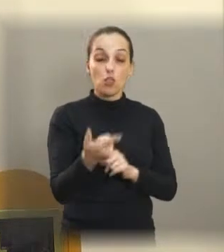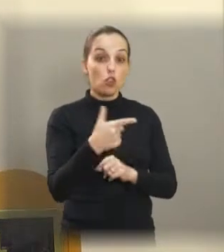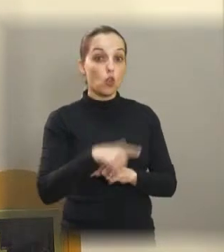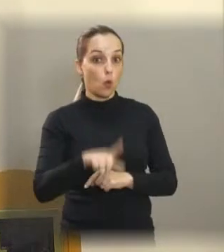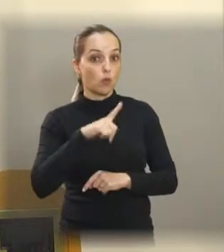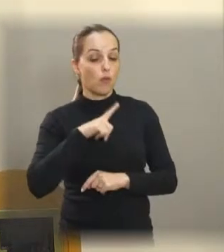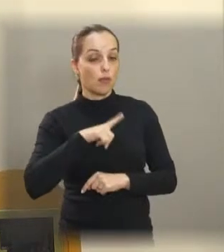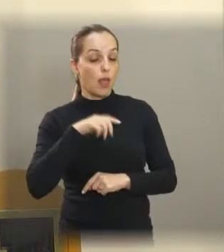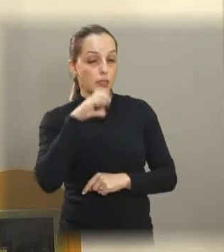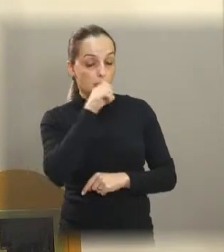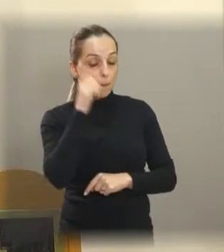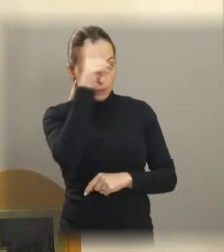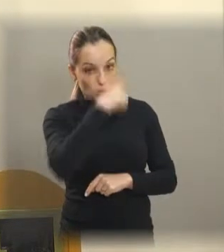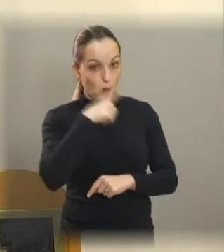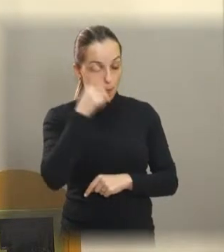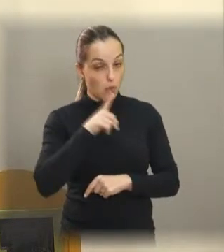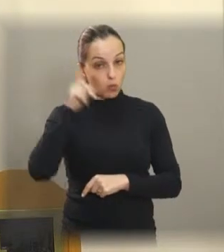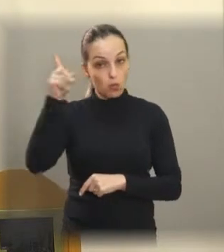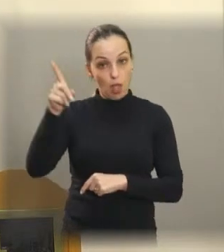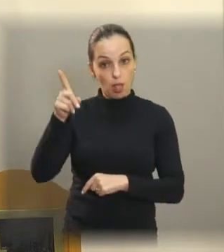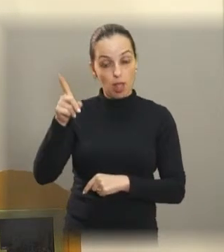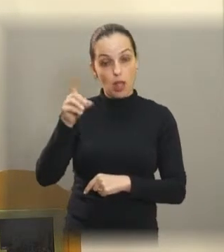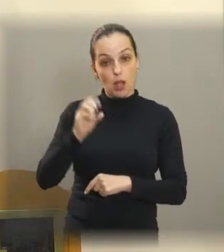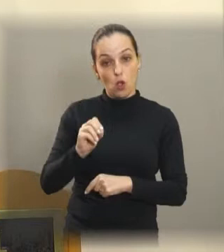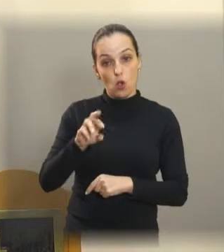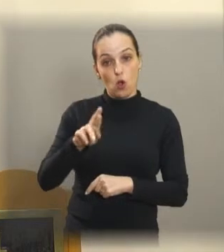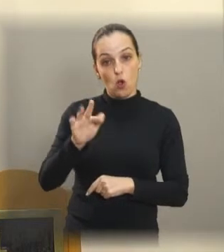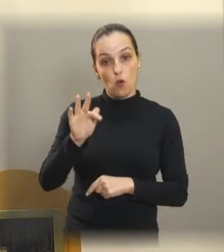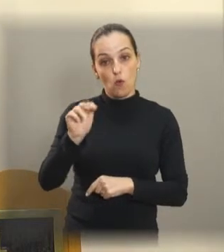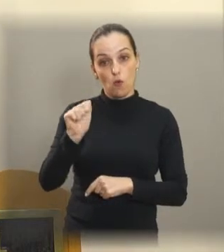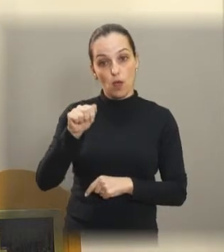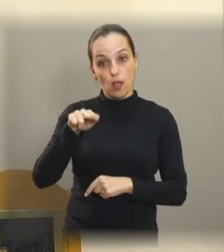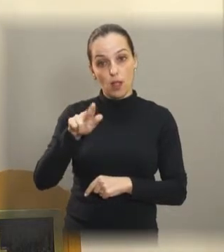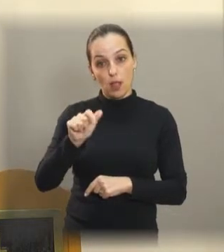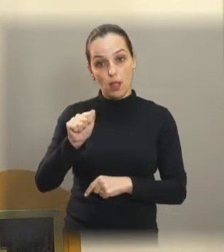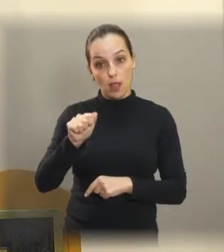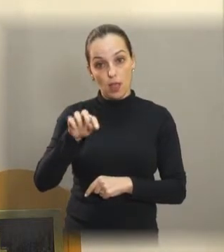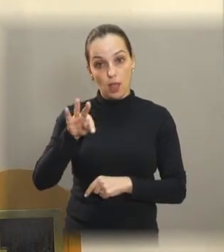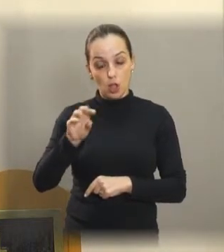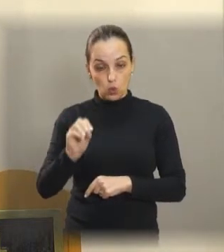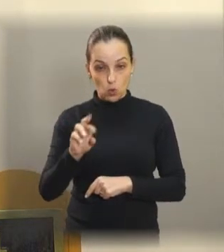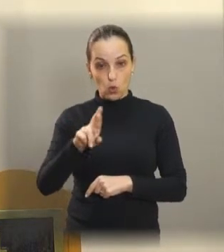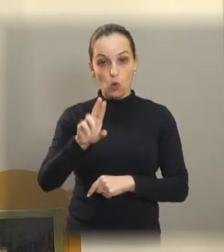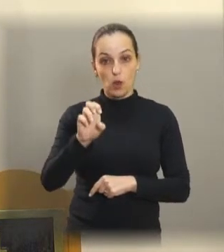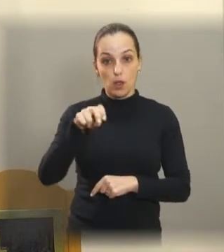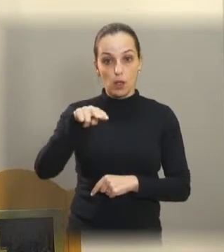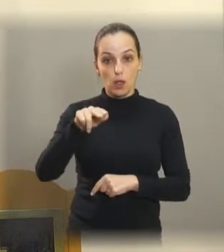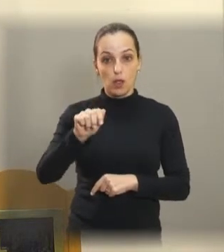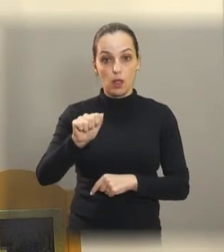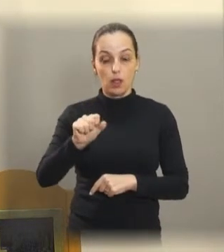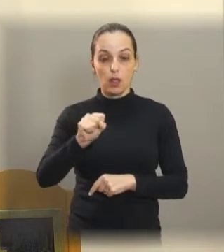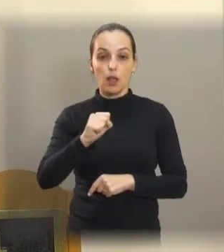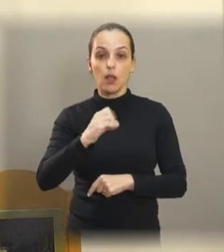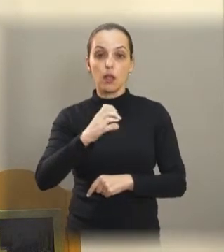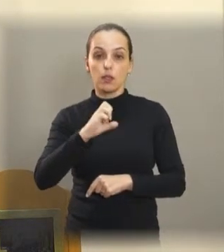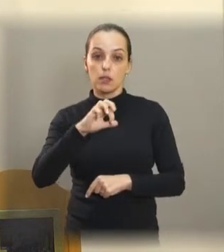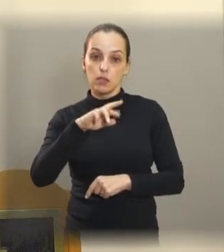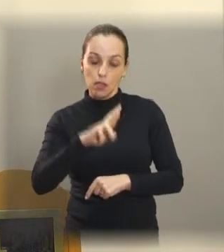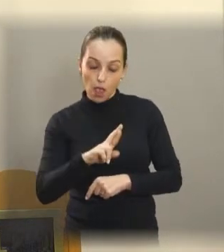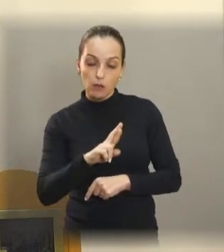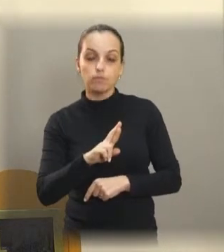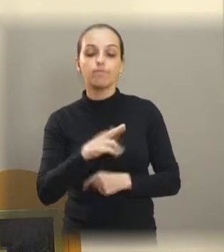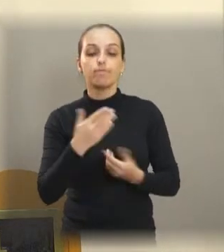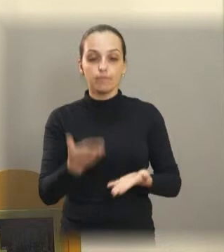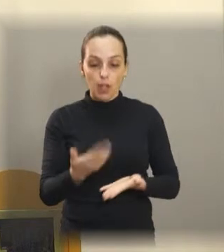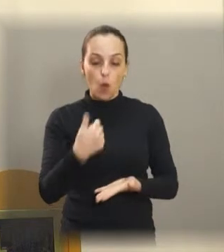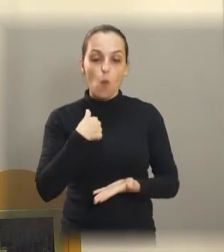no final de semana no Orfanato Renascer. Então, no, em nome do grupo e do Felipe Caires, que também